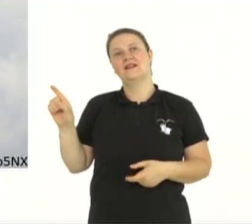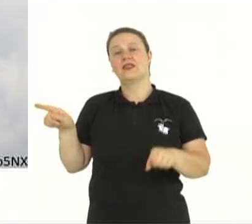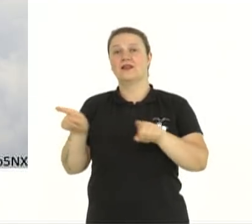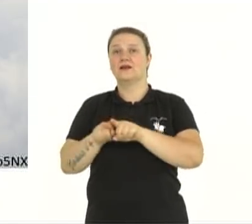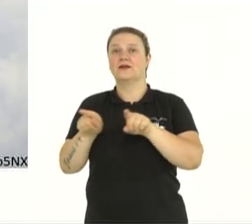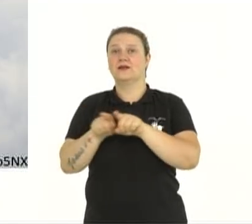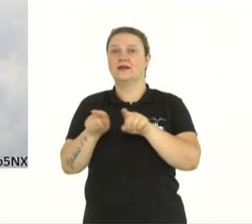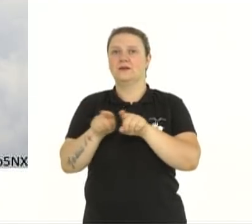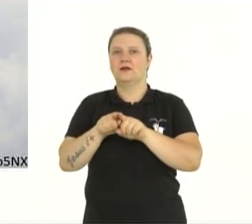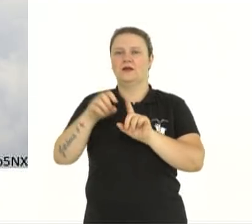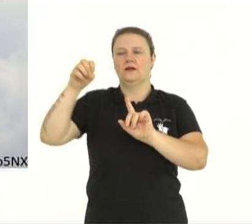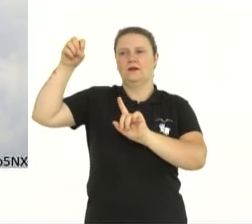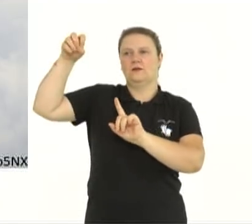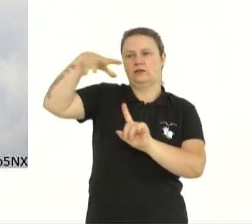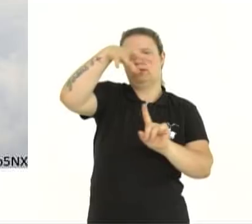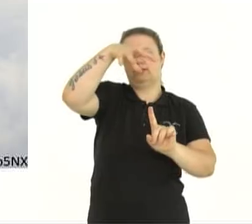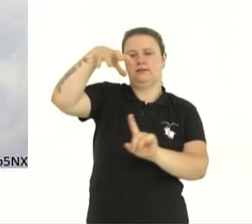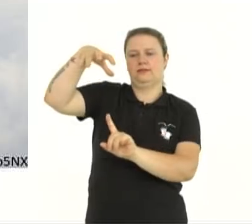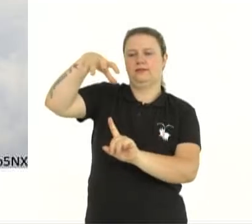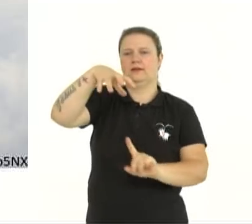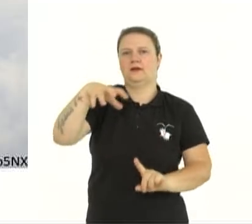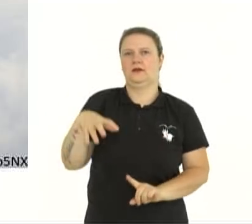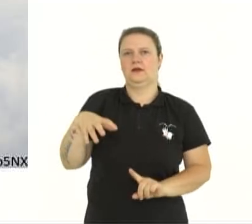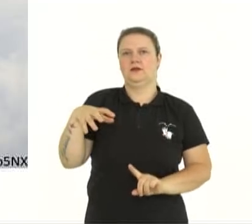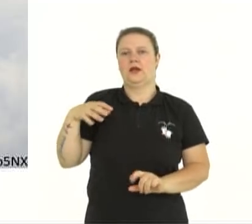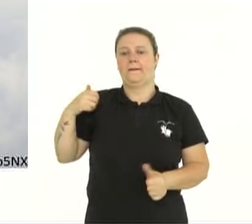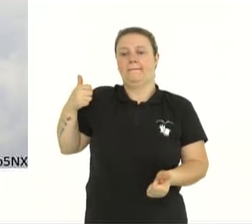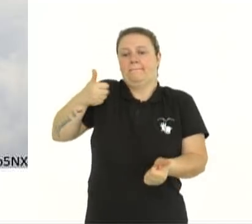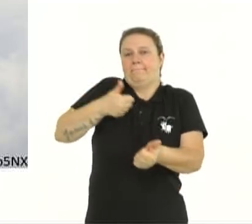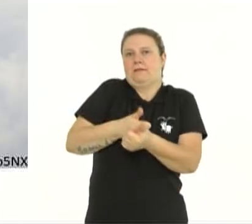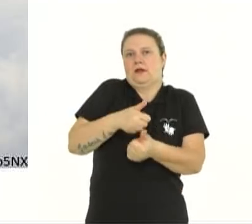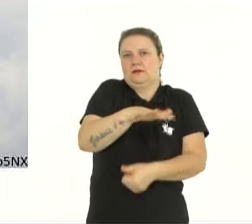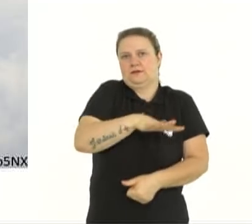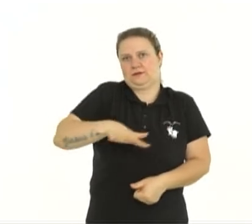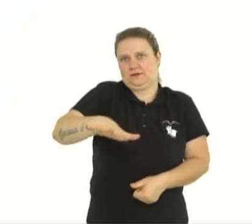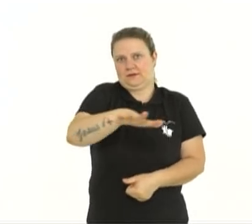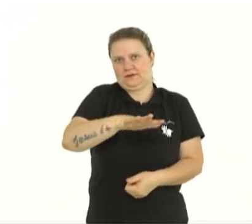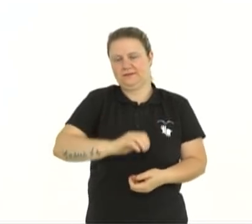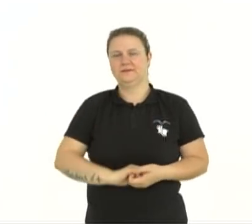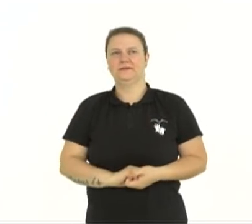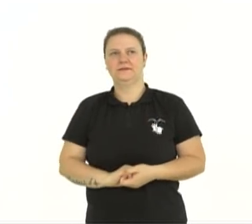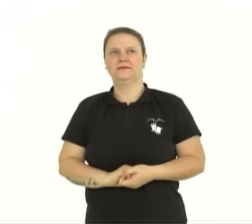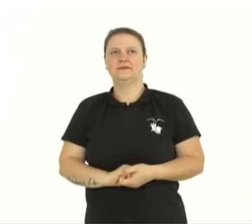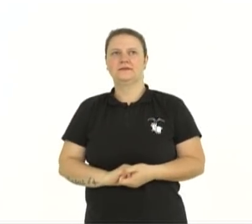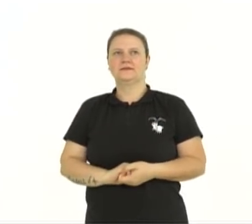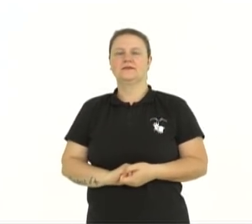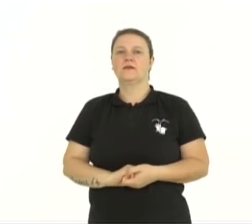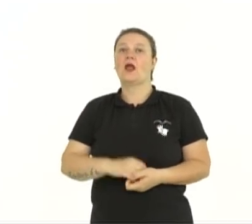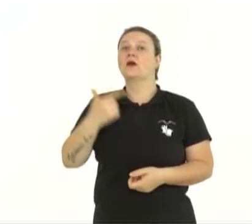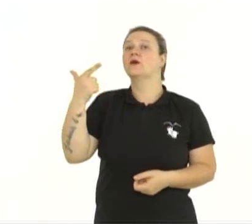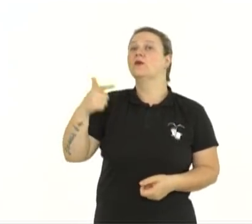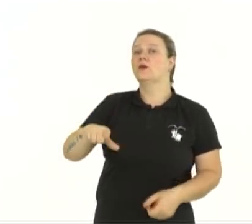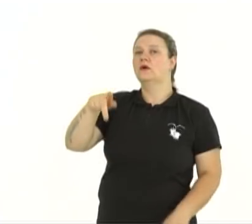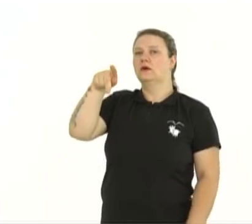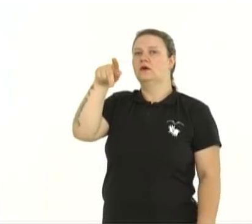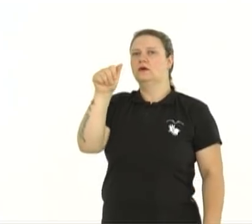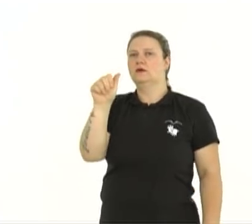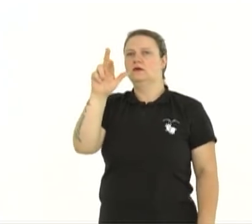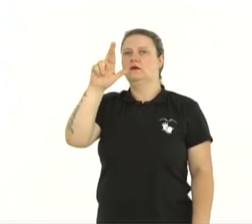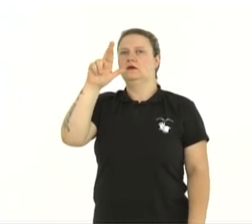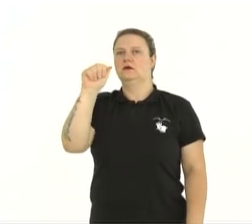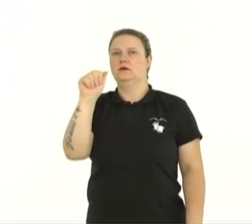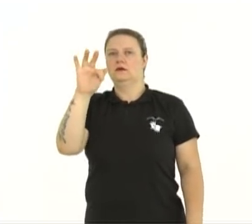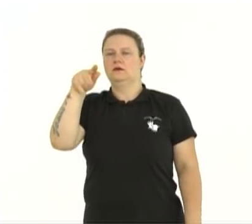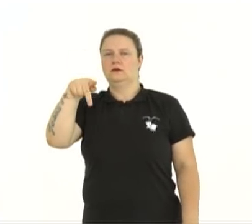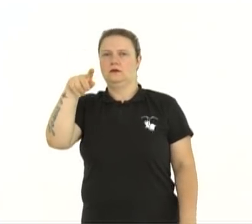a pessoa já próximo da chegada lá do chão. O parapente, ele também